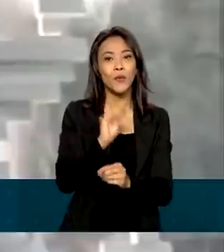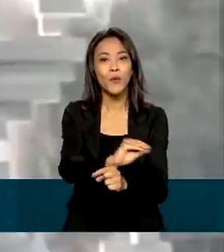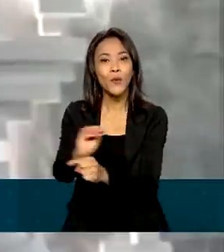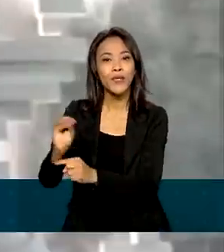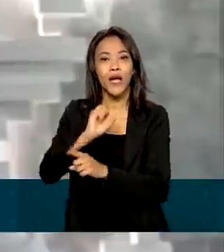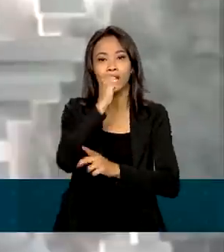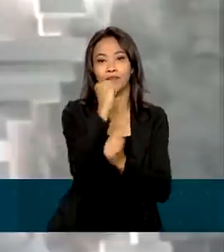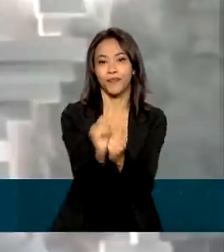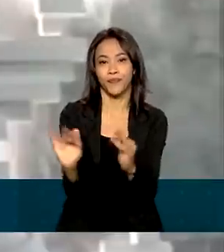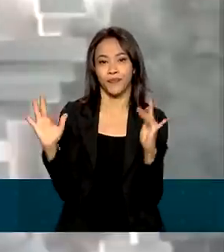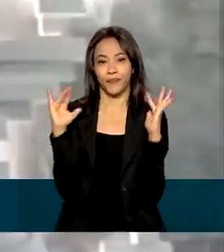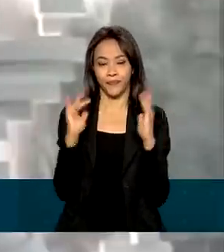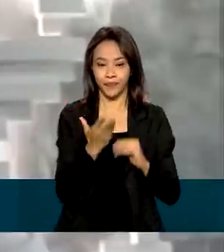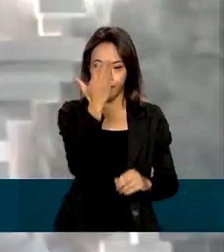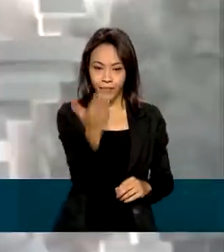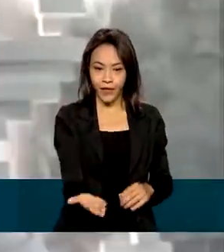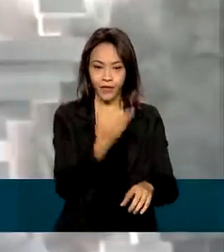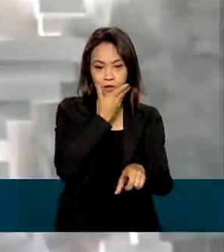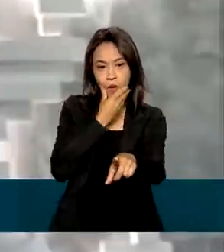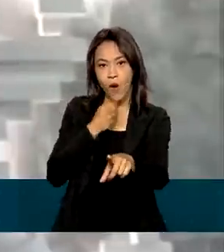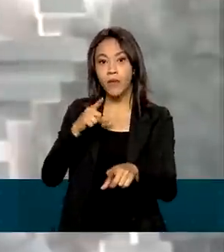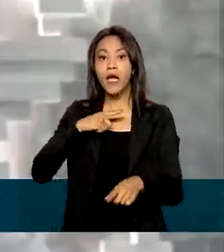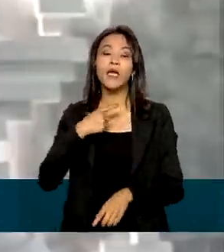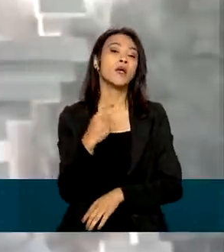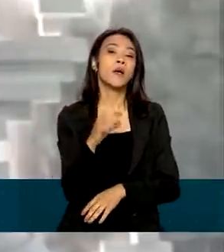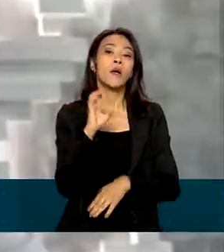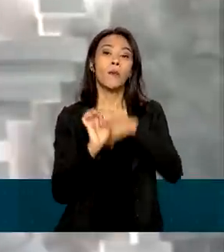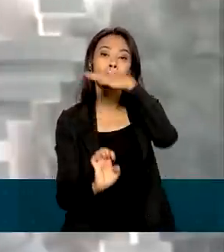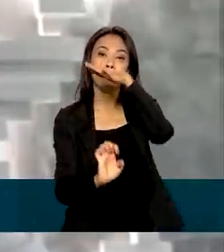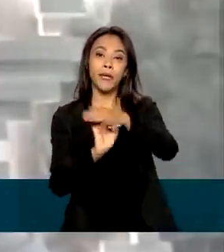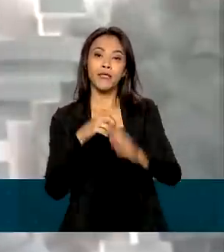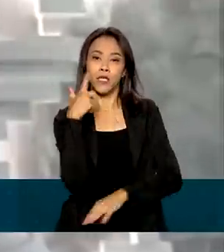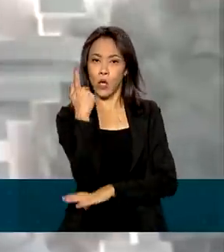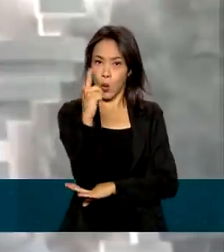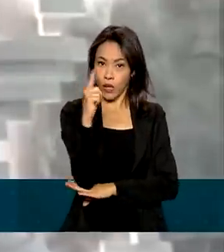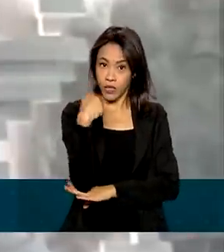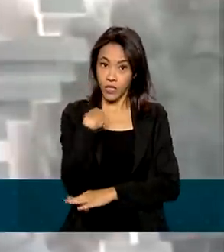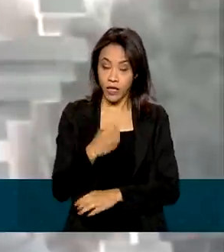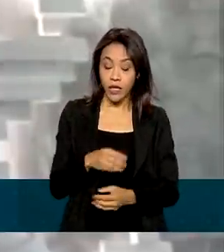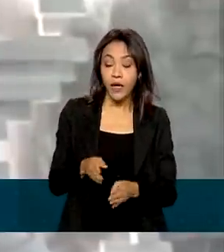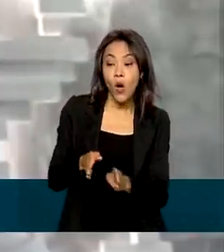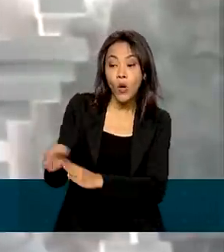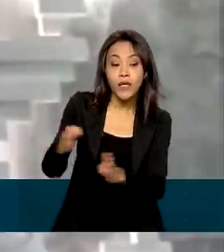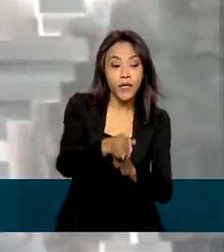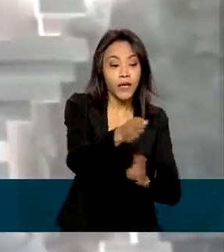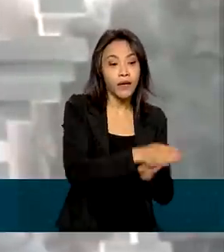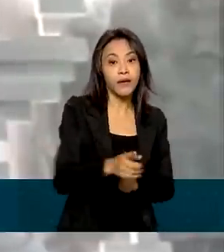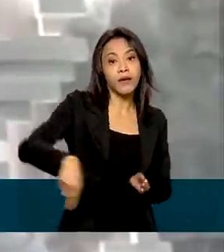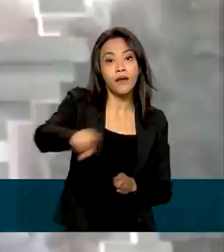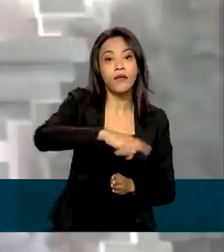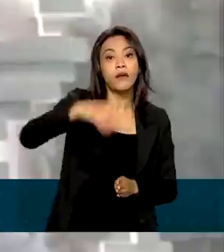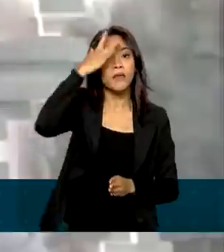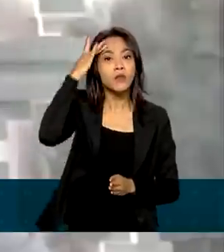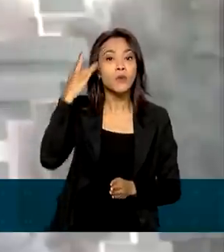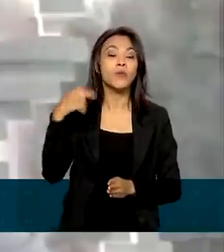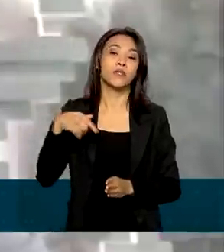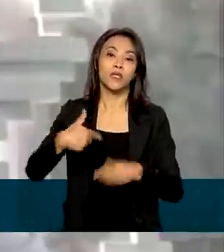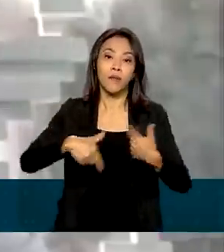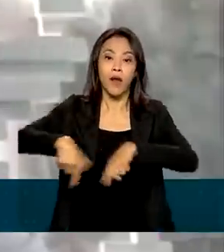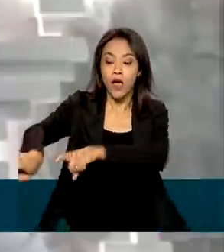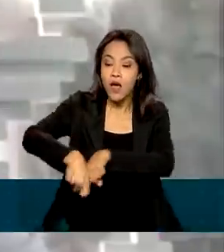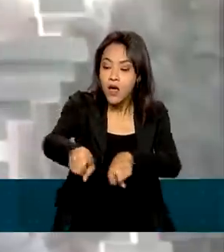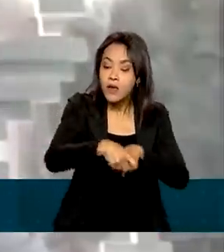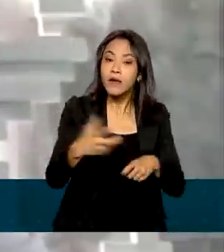chato não tem uma empresa em Goiânia que presta consultoria para Produtores Rurais que querem trabalhar com sustentabilidade